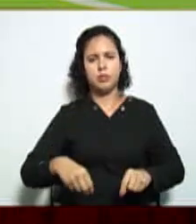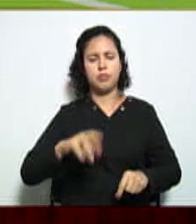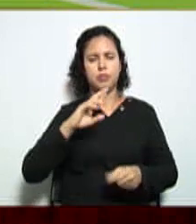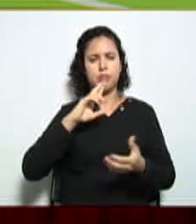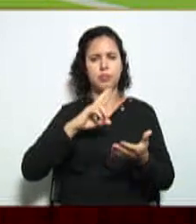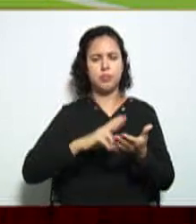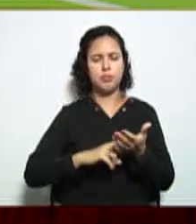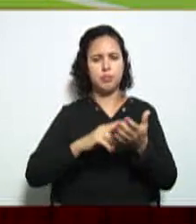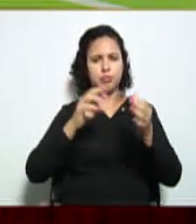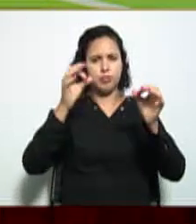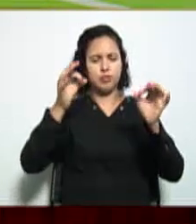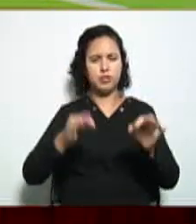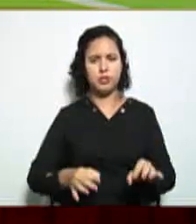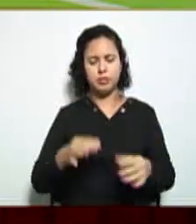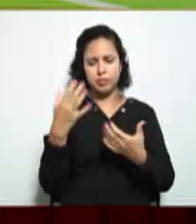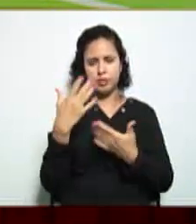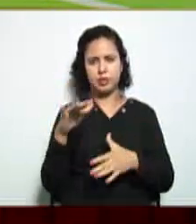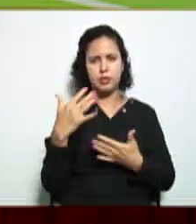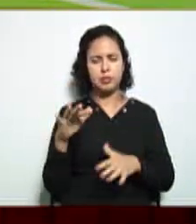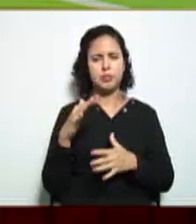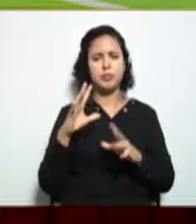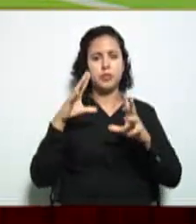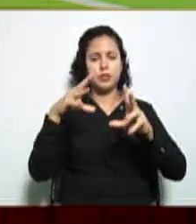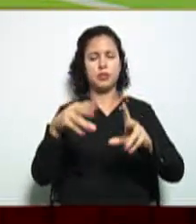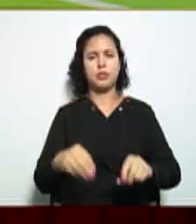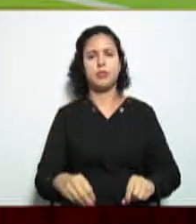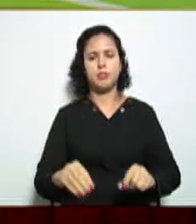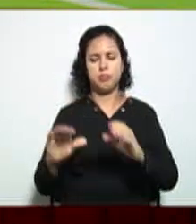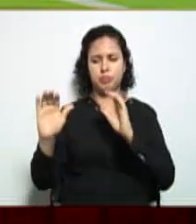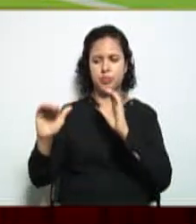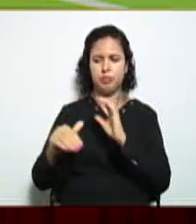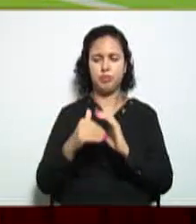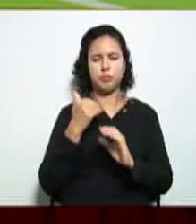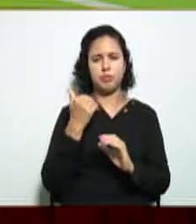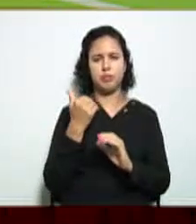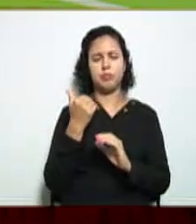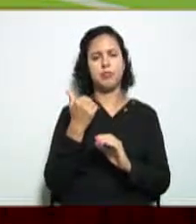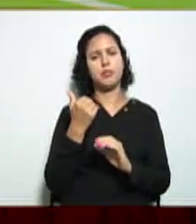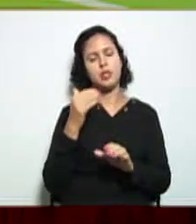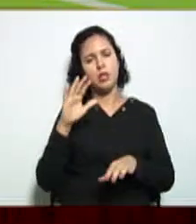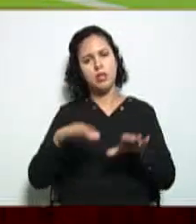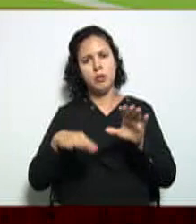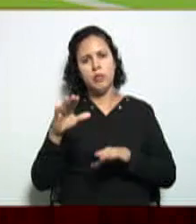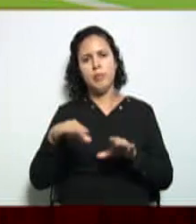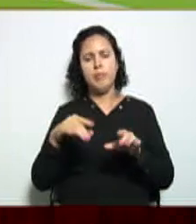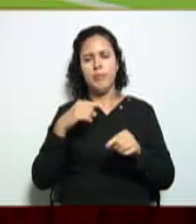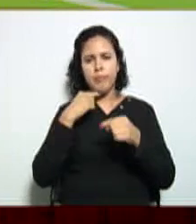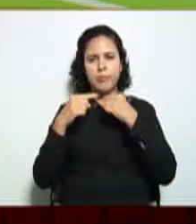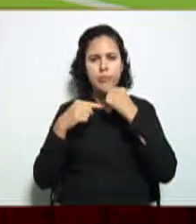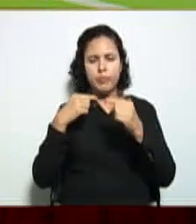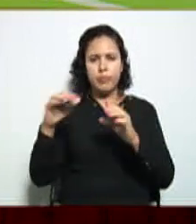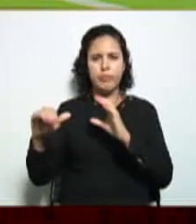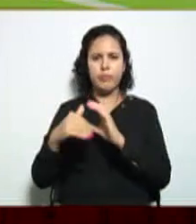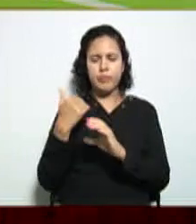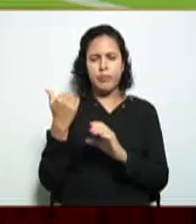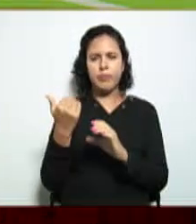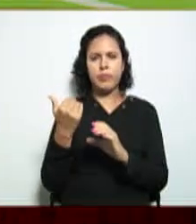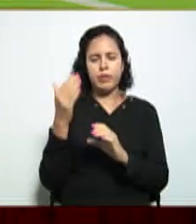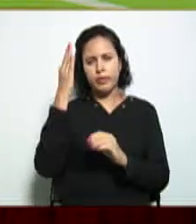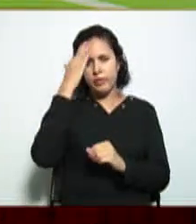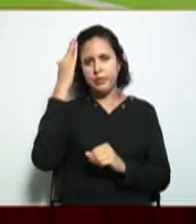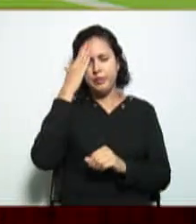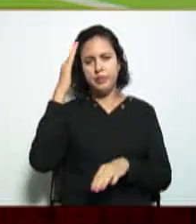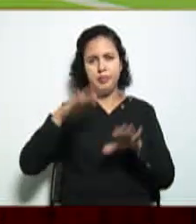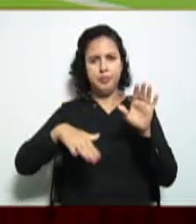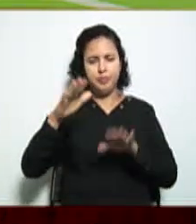estão corretas. Parabéns aí. Parabéns a todos que, né, por uma eventualidade ou outra, não conseguiram enviar. A gente sabe que às